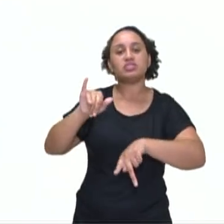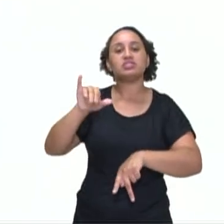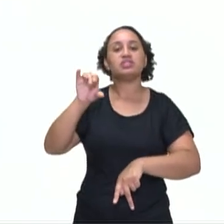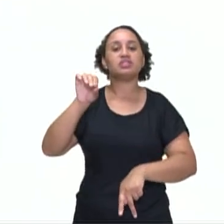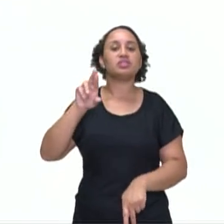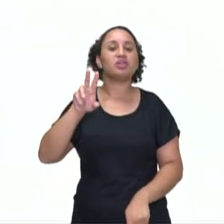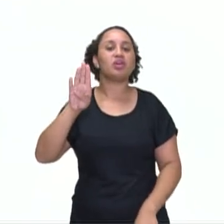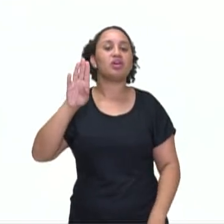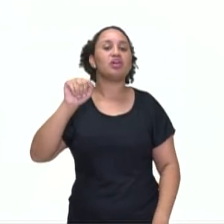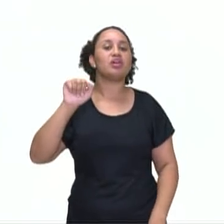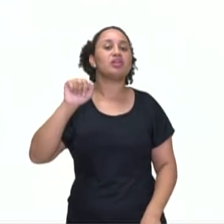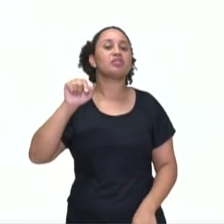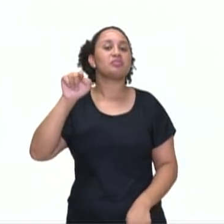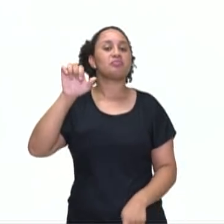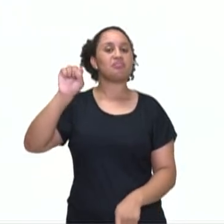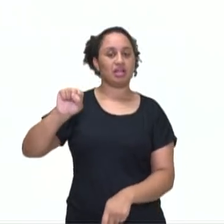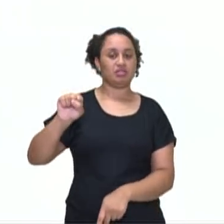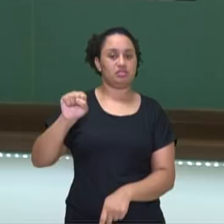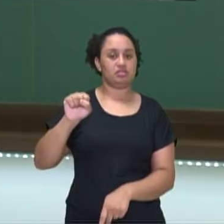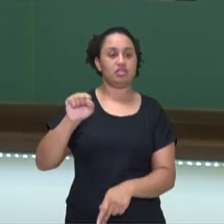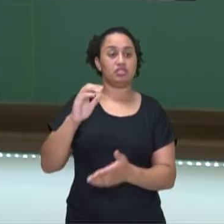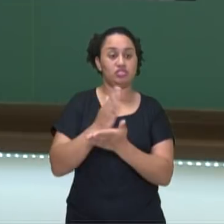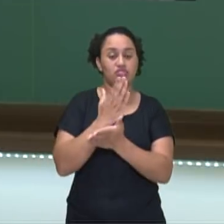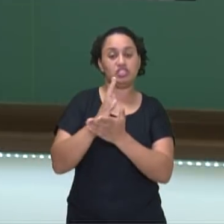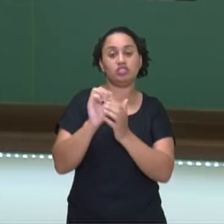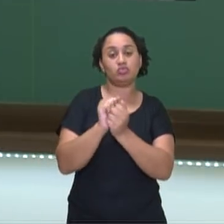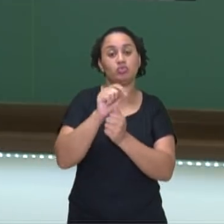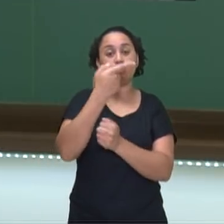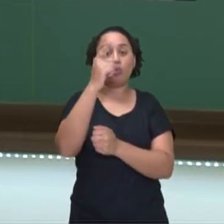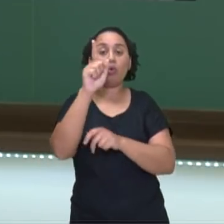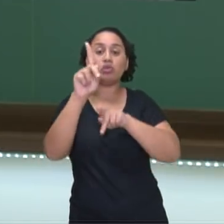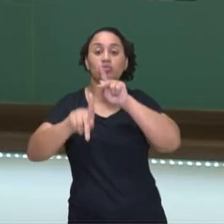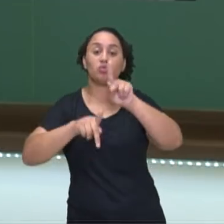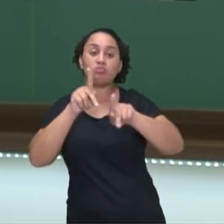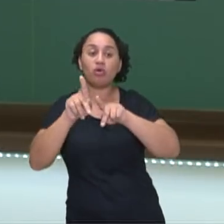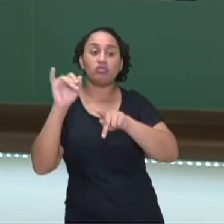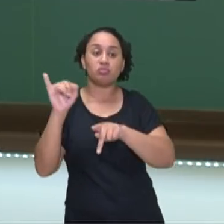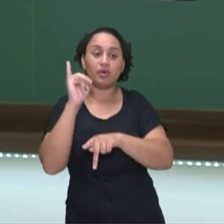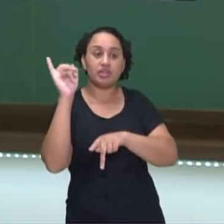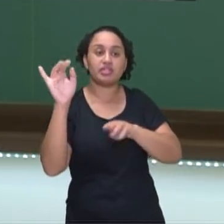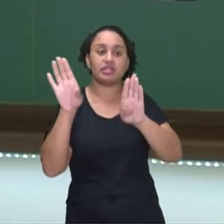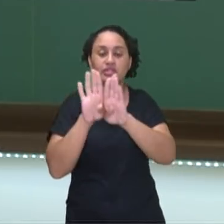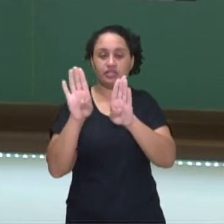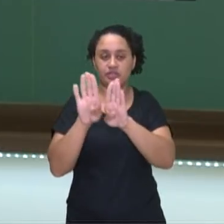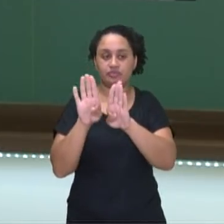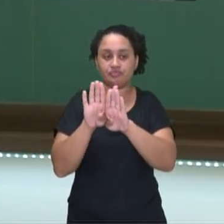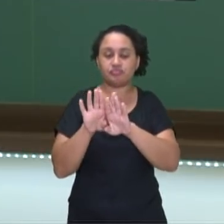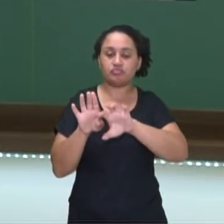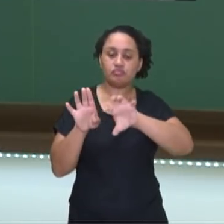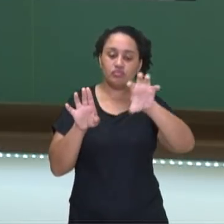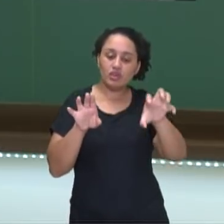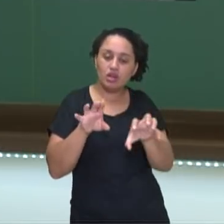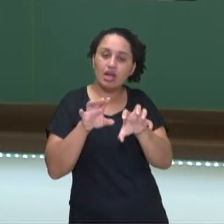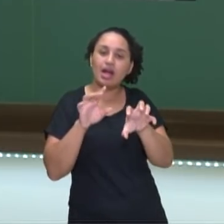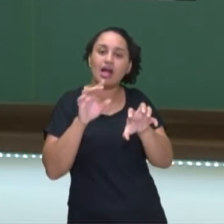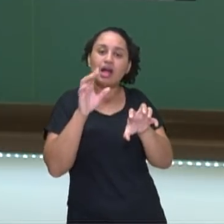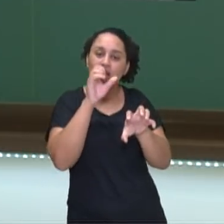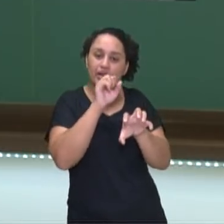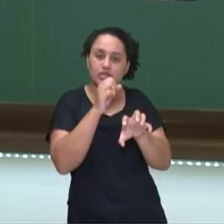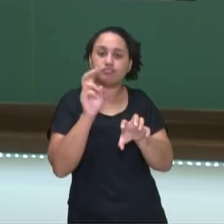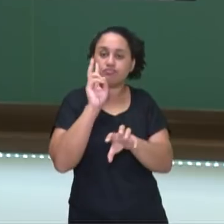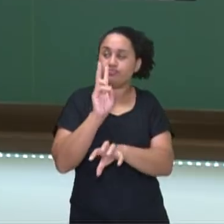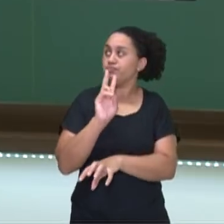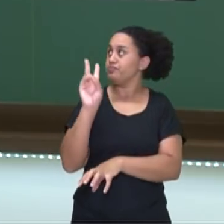iorubás. Na divisa até com outro povo importante da África, os Haussás. Então, você tem aqui os iorubás, nessa